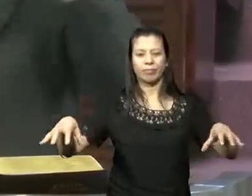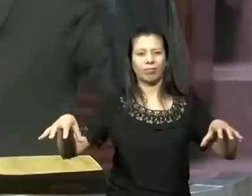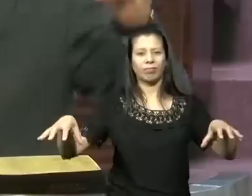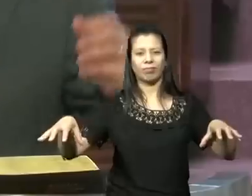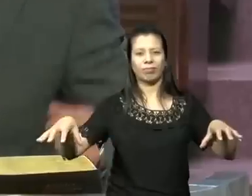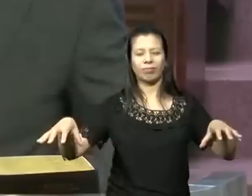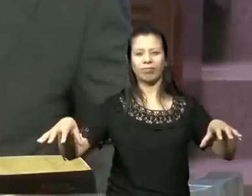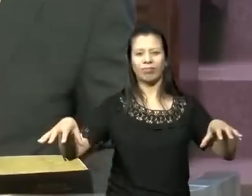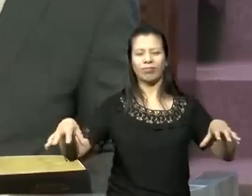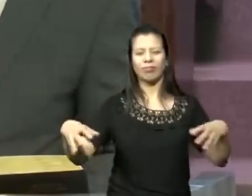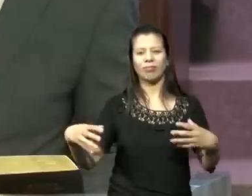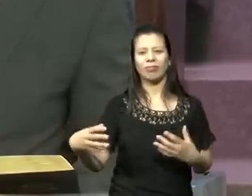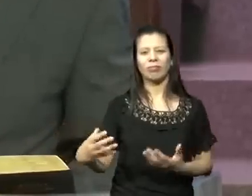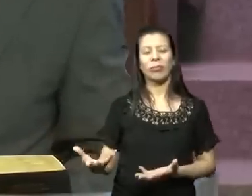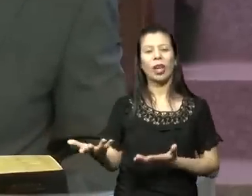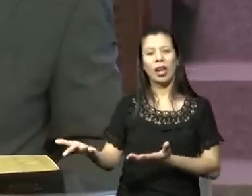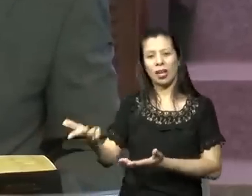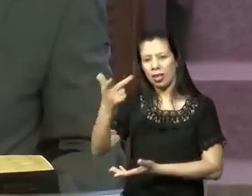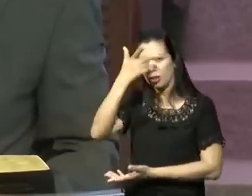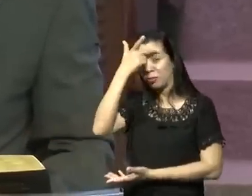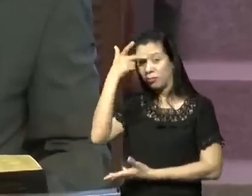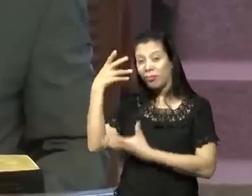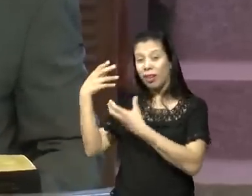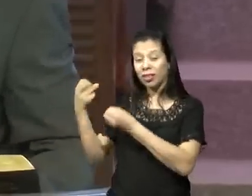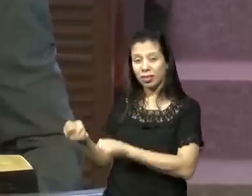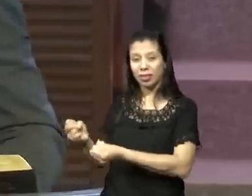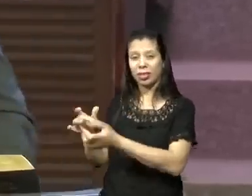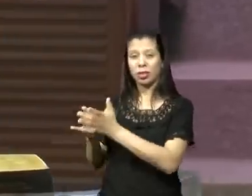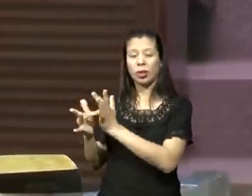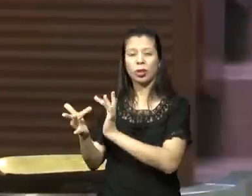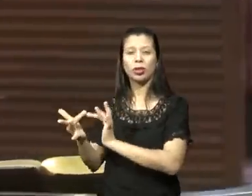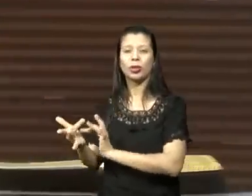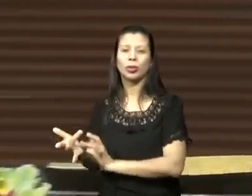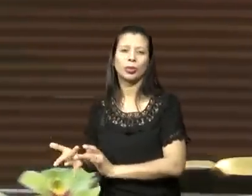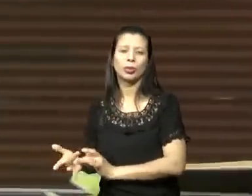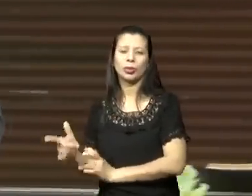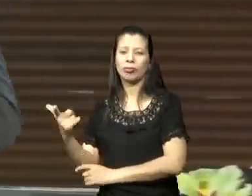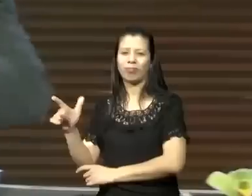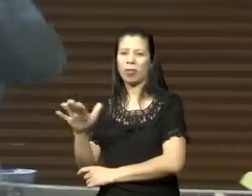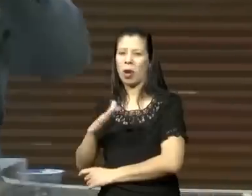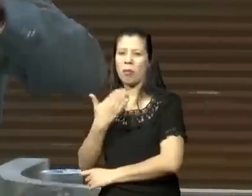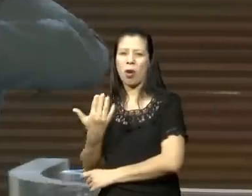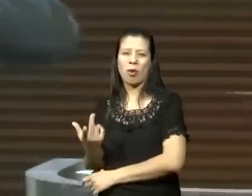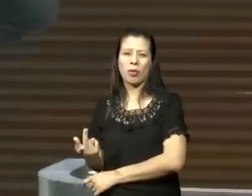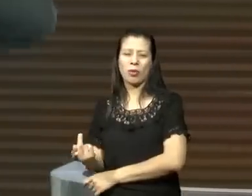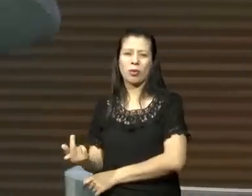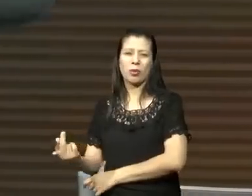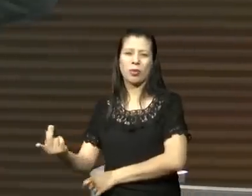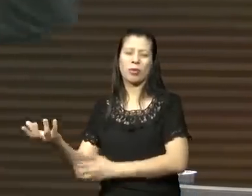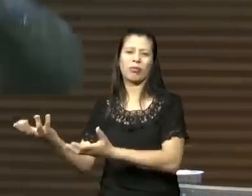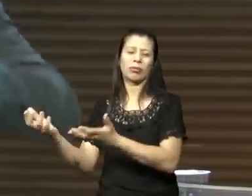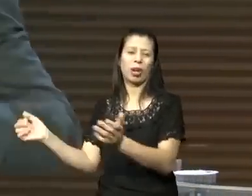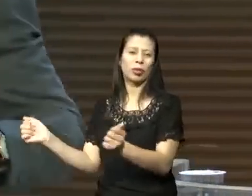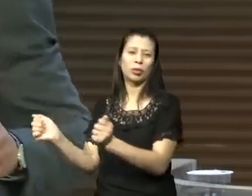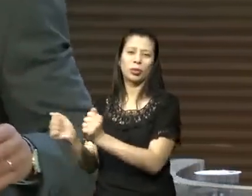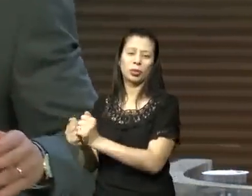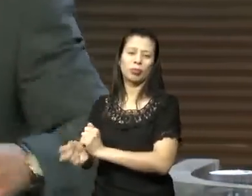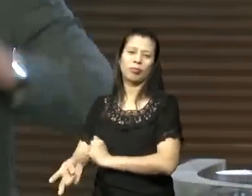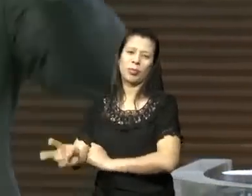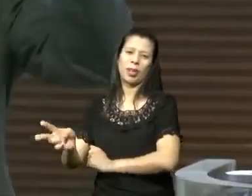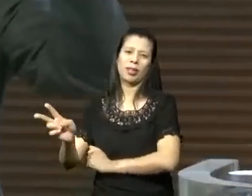não há condenação para os que estão em Cristo e eu vou adiantar aqui a nós Lucas Mateus